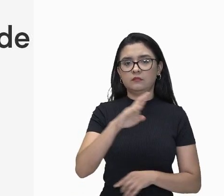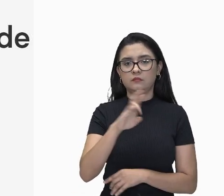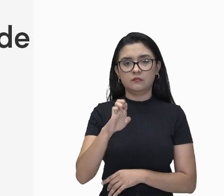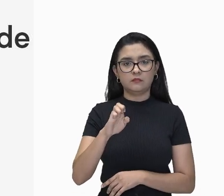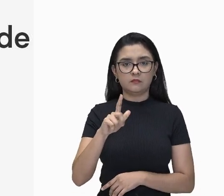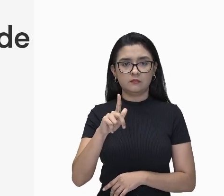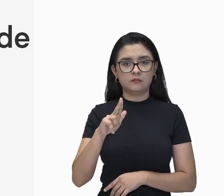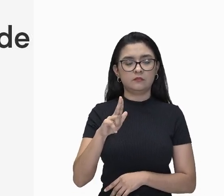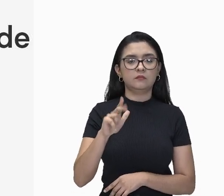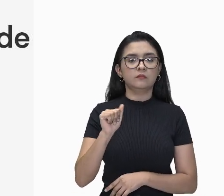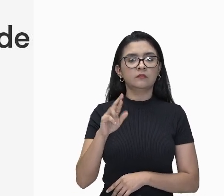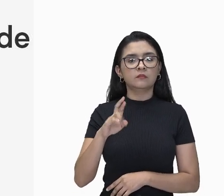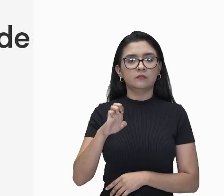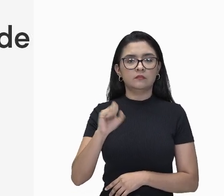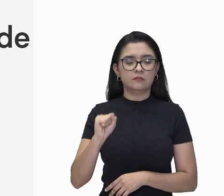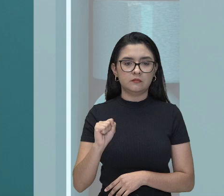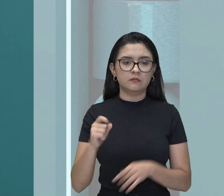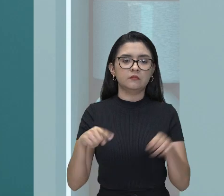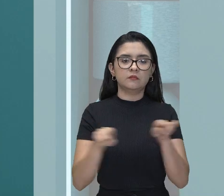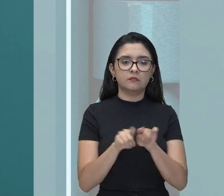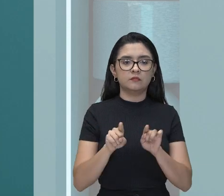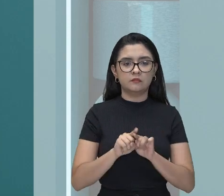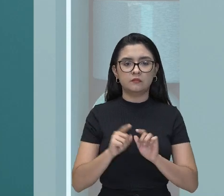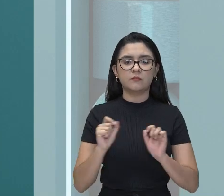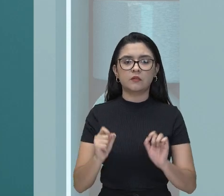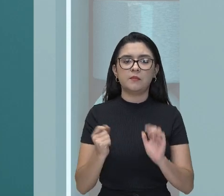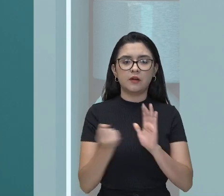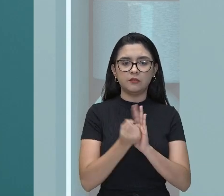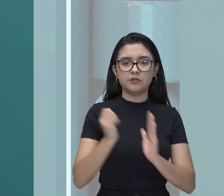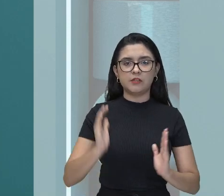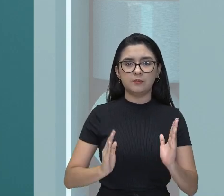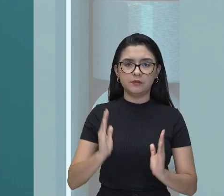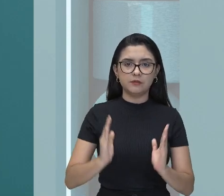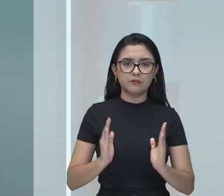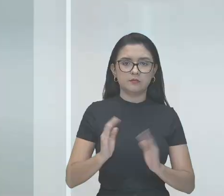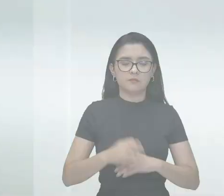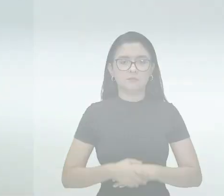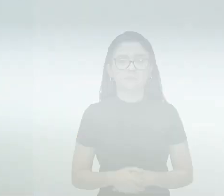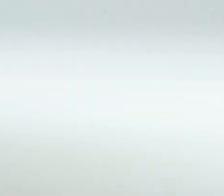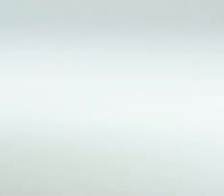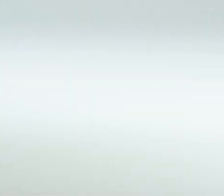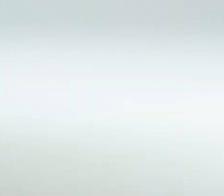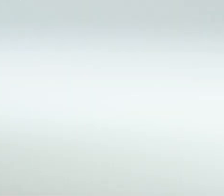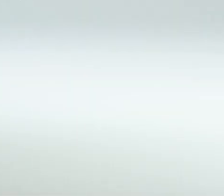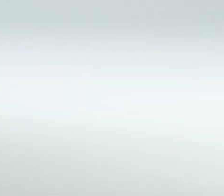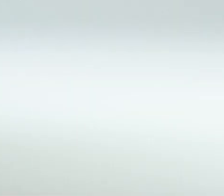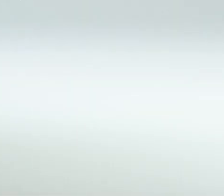imperfeito e uso de marcadores temporais. Então, vamos à nossa aula.